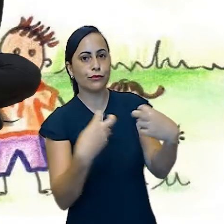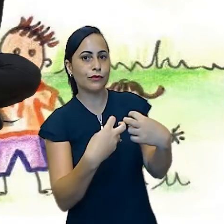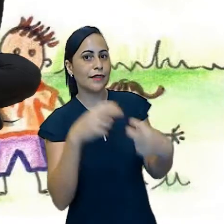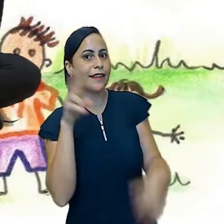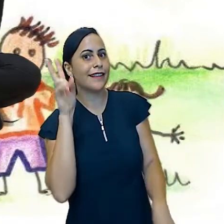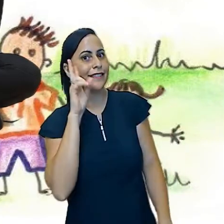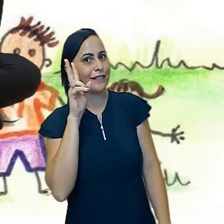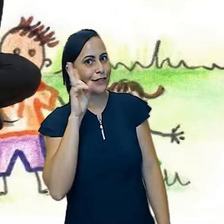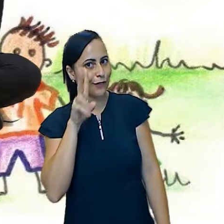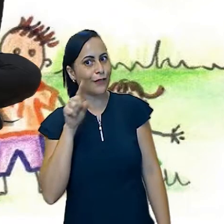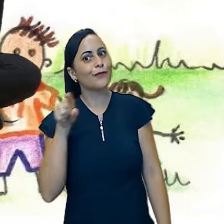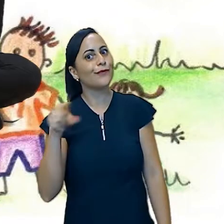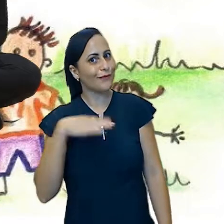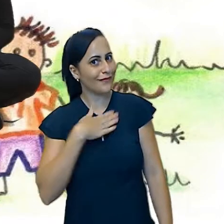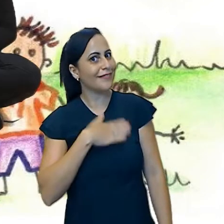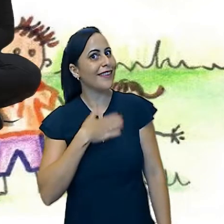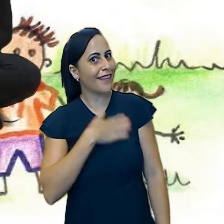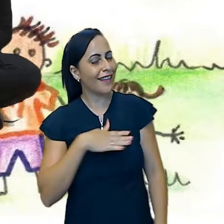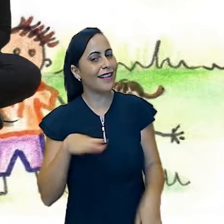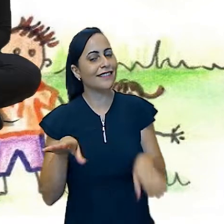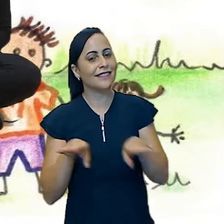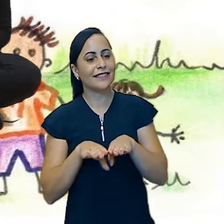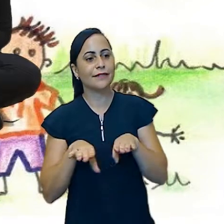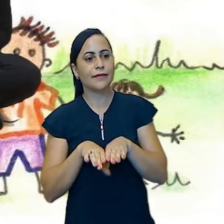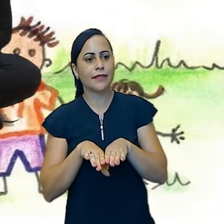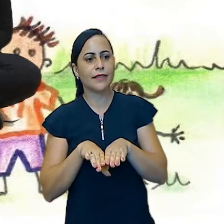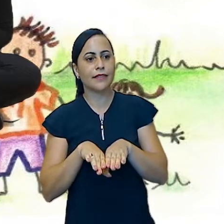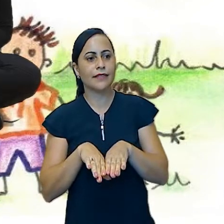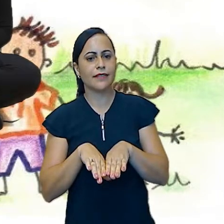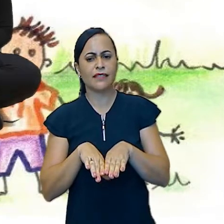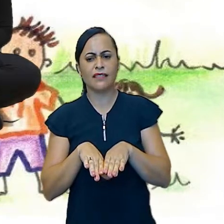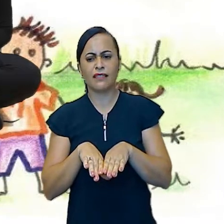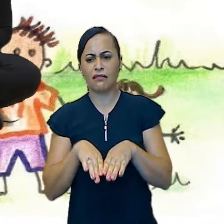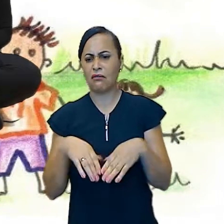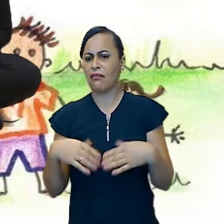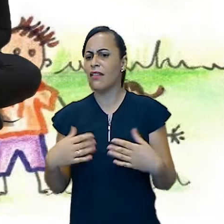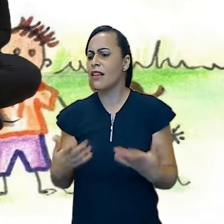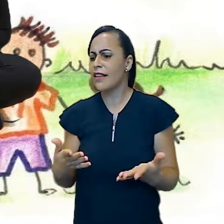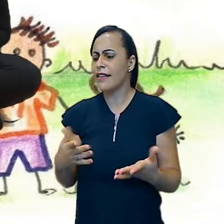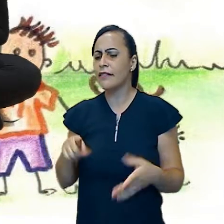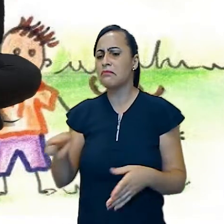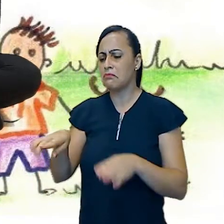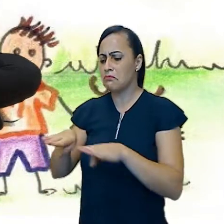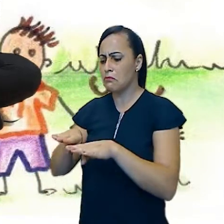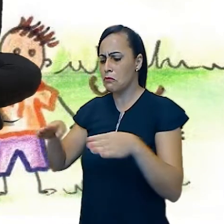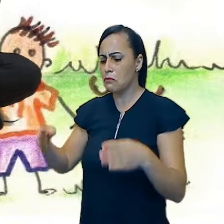muito também. Ué, e essa caixa?